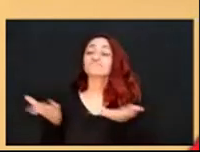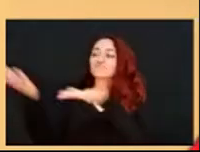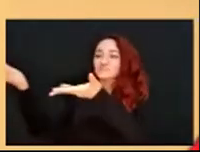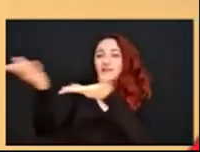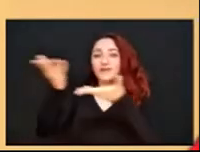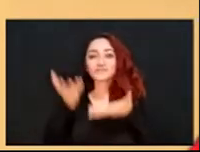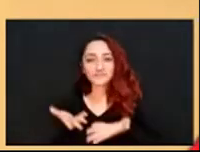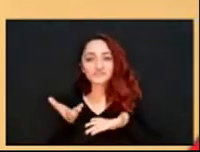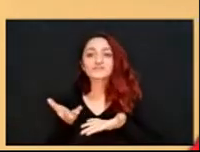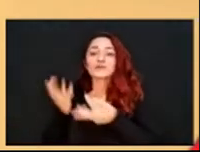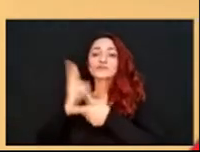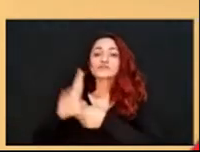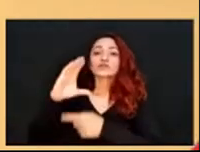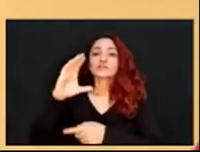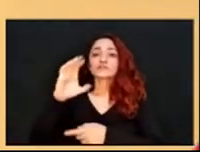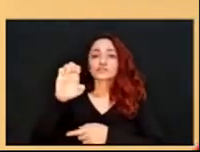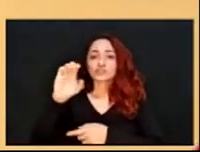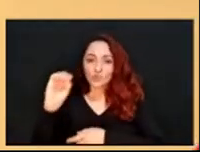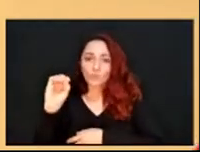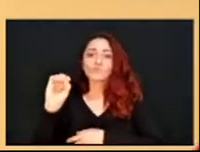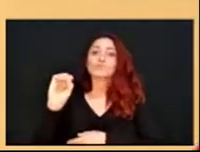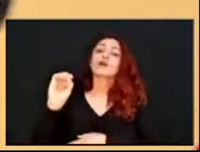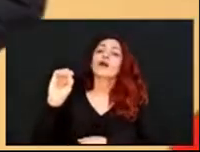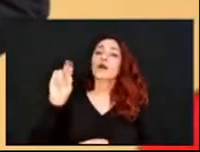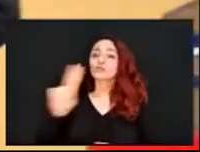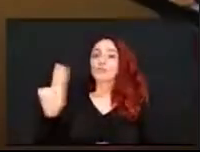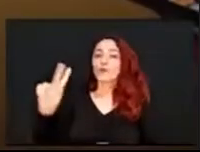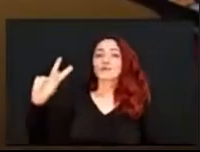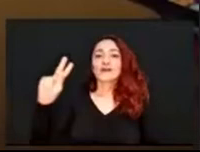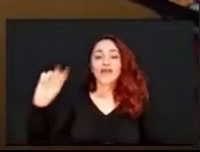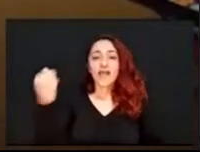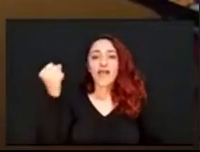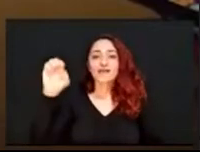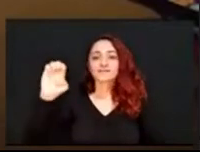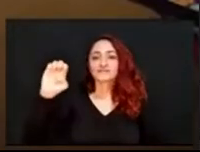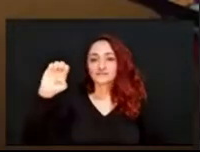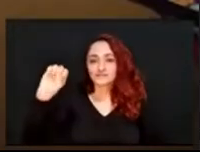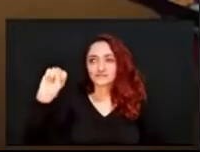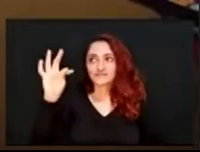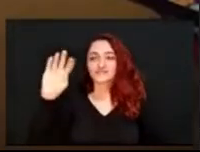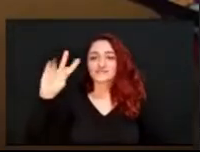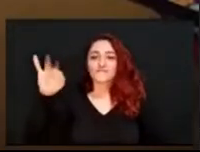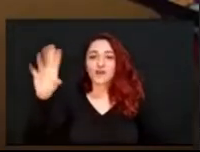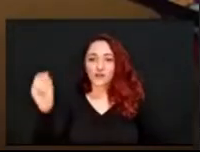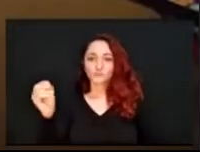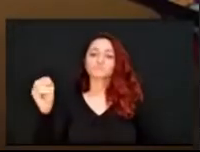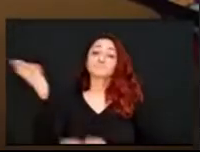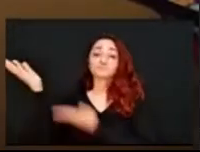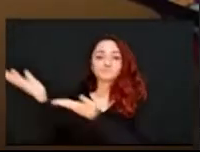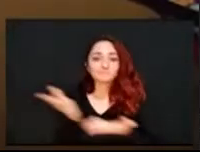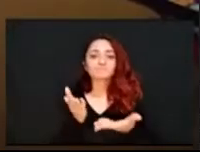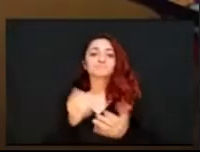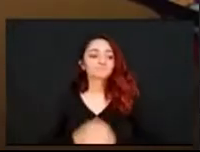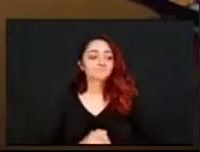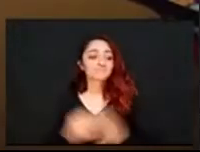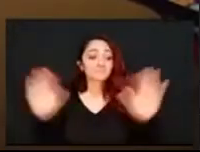nosso Senhor do grupo Carrefour Brasil Stefan me quer de volta ao Cruzeiro sobre o hotel direto do Ceará